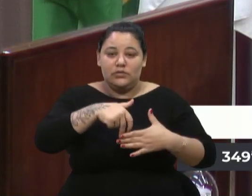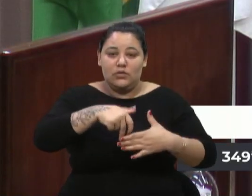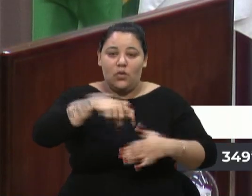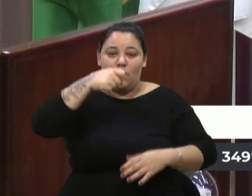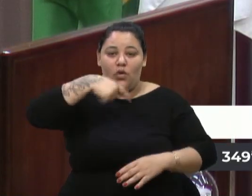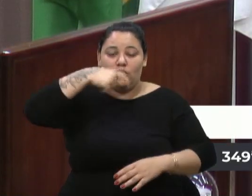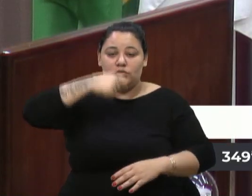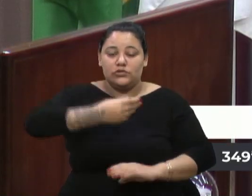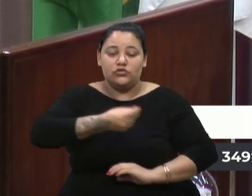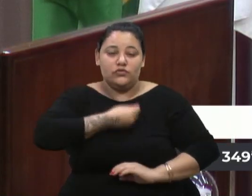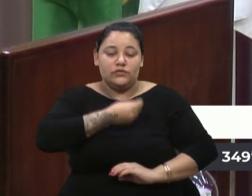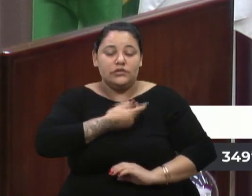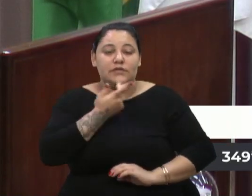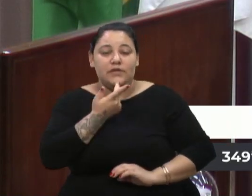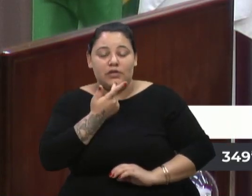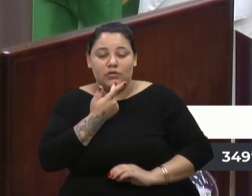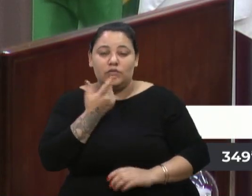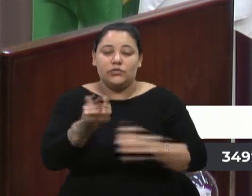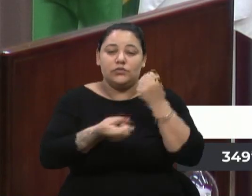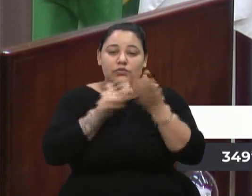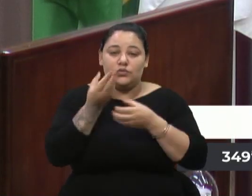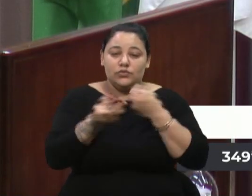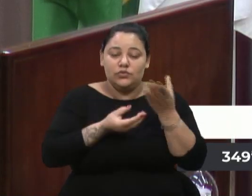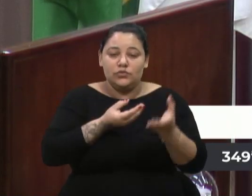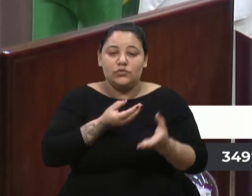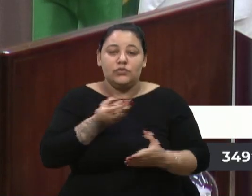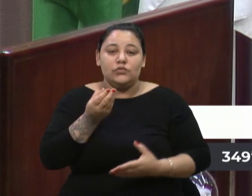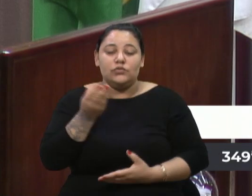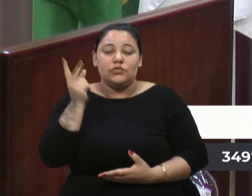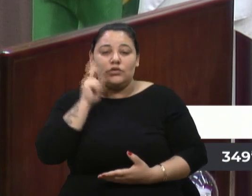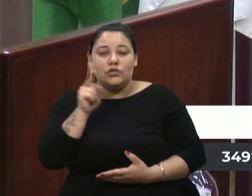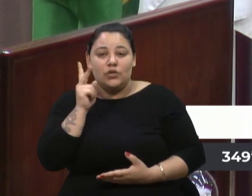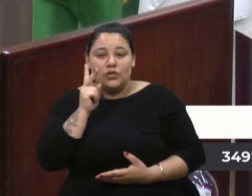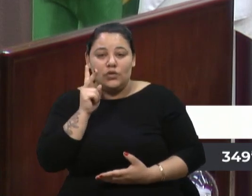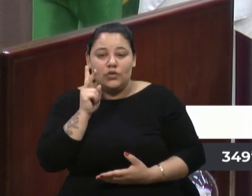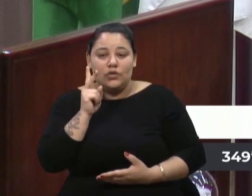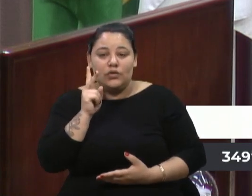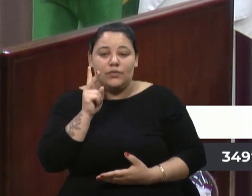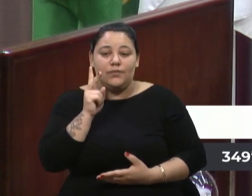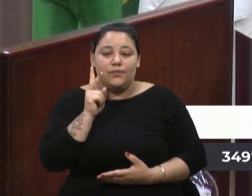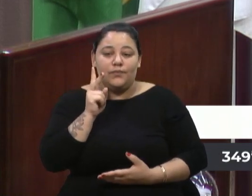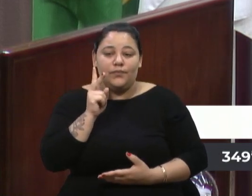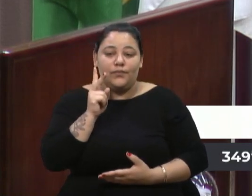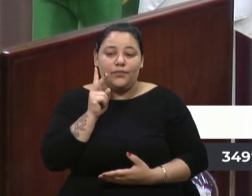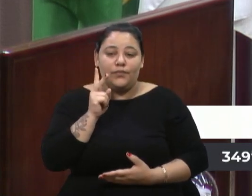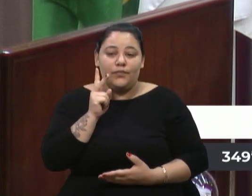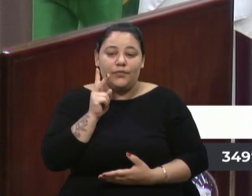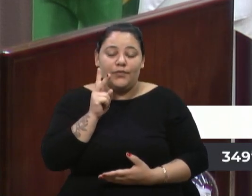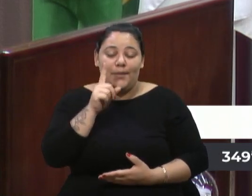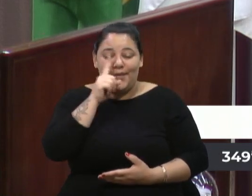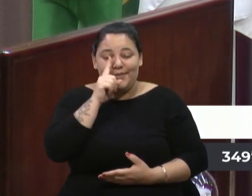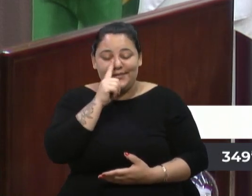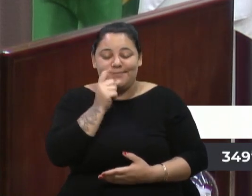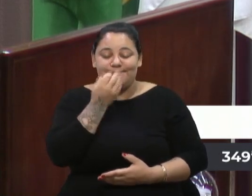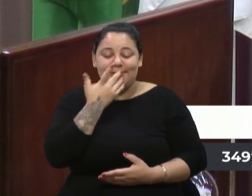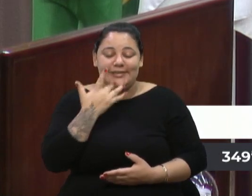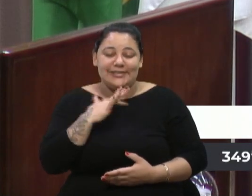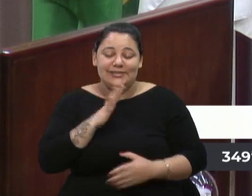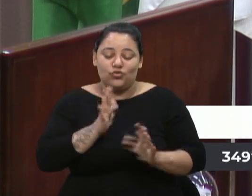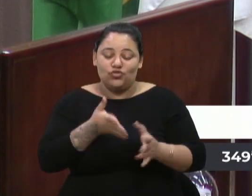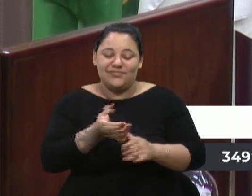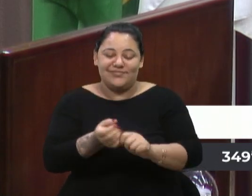falou um pouco dos relatos, né, das mães e das crianças, eu já fiquei muito emocionada. A gente,